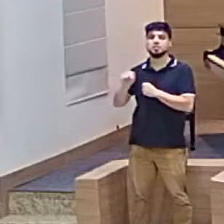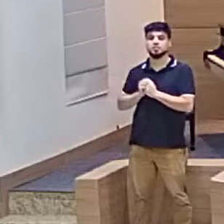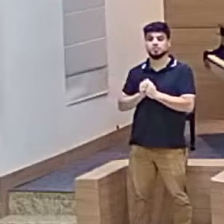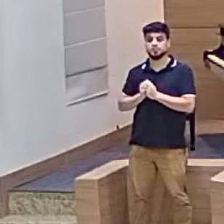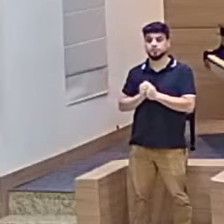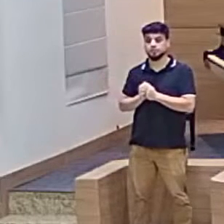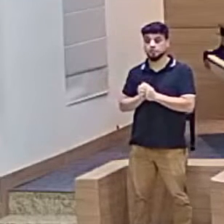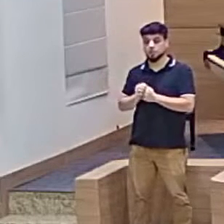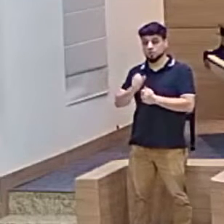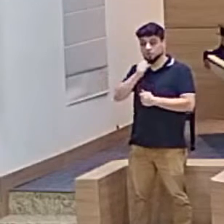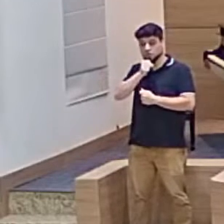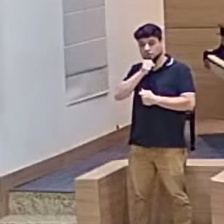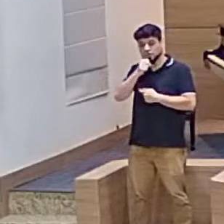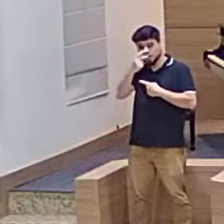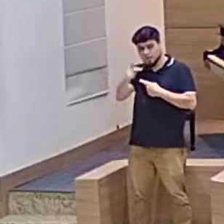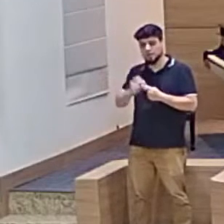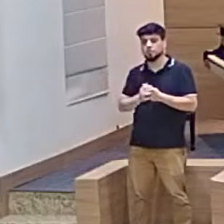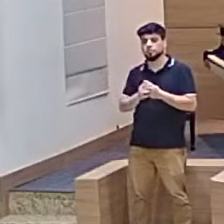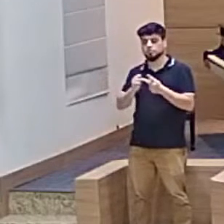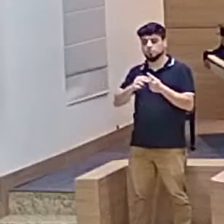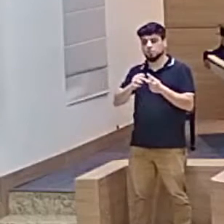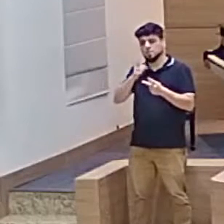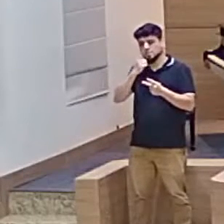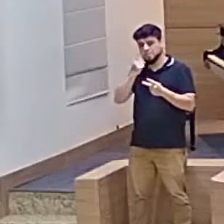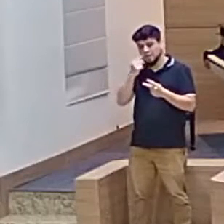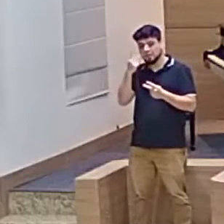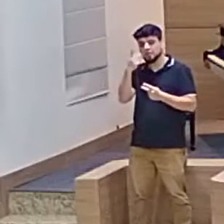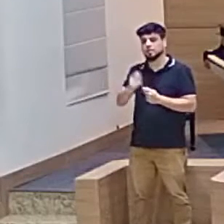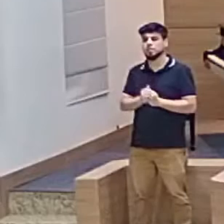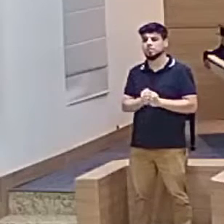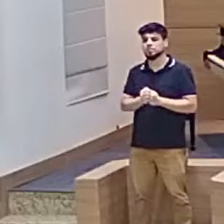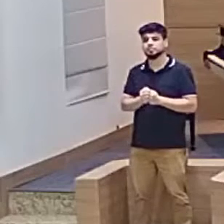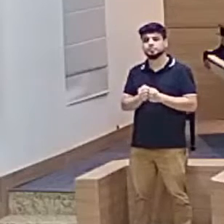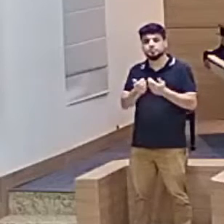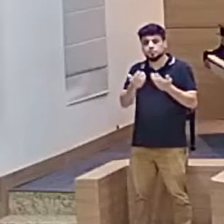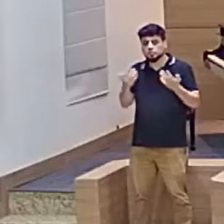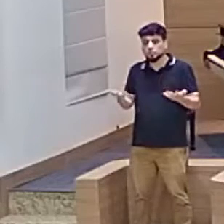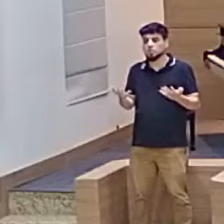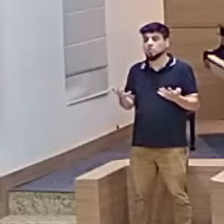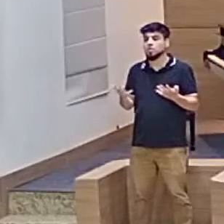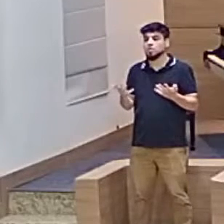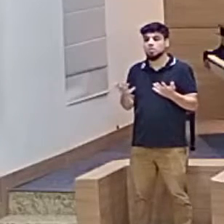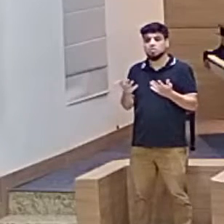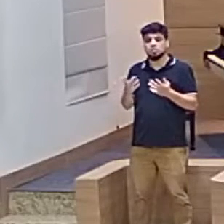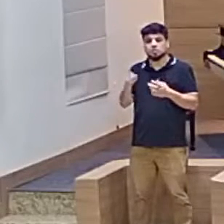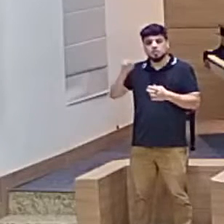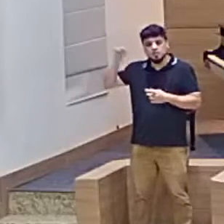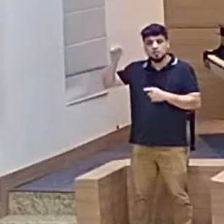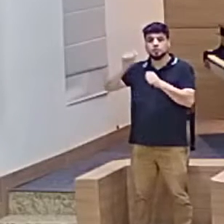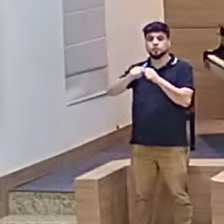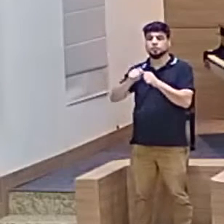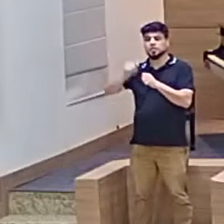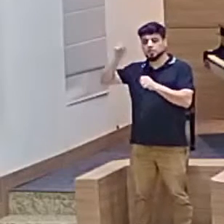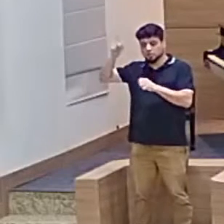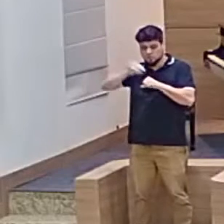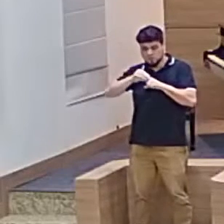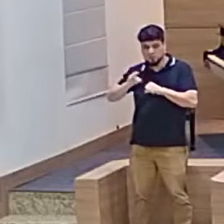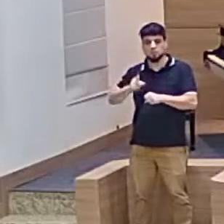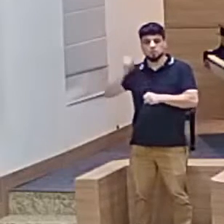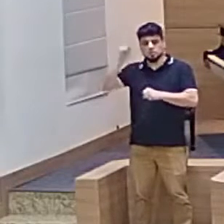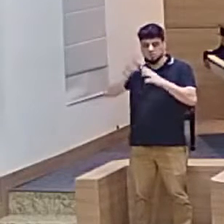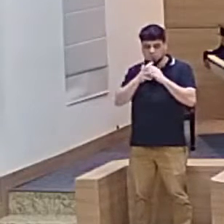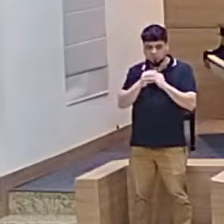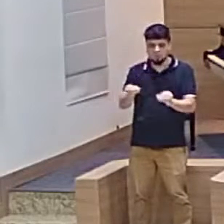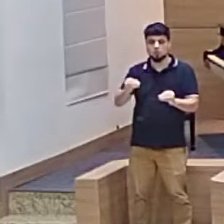seus avós O que Deus Fez através dos seus pais como Deus operou como Deus salvou como Deus curou